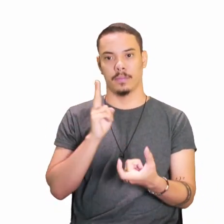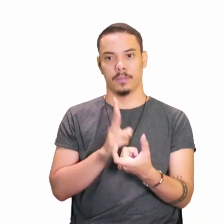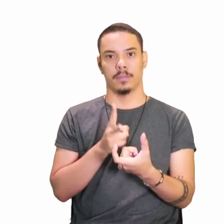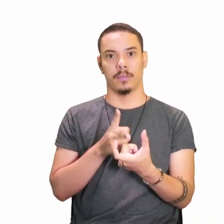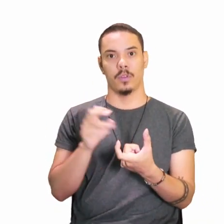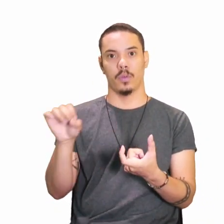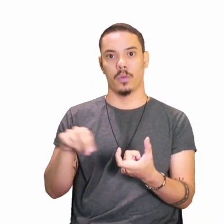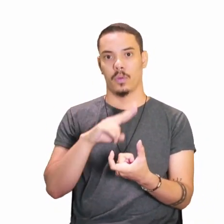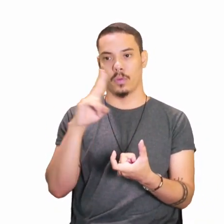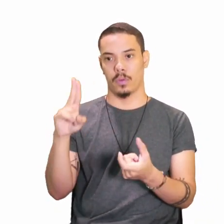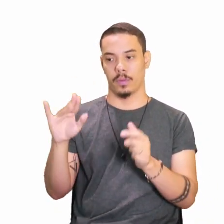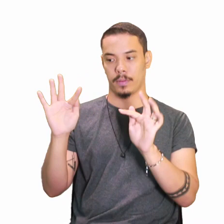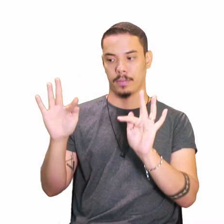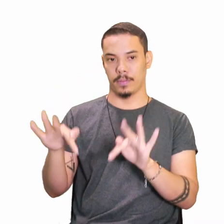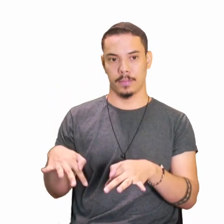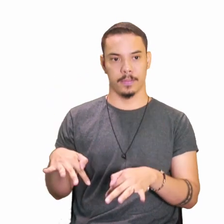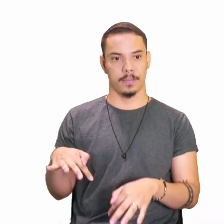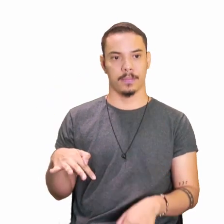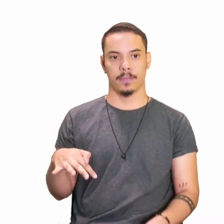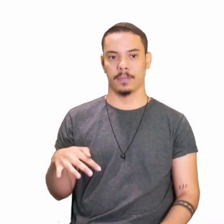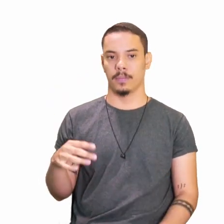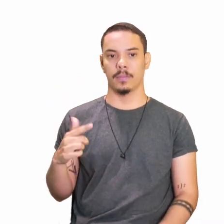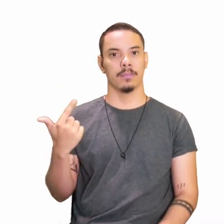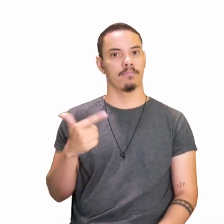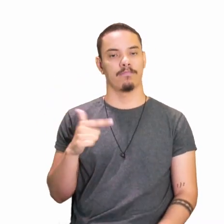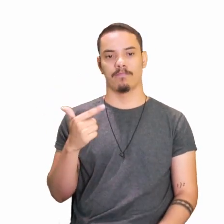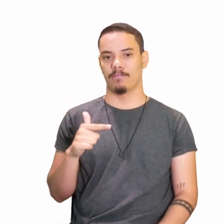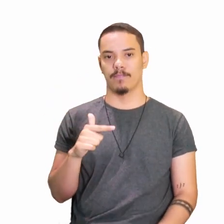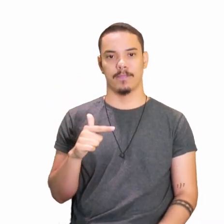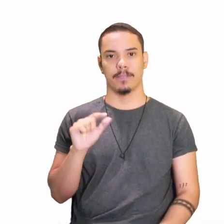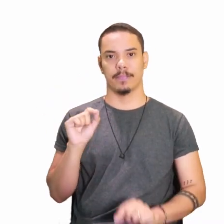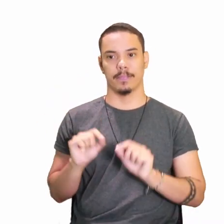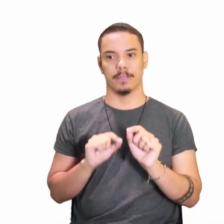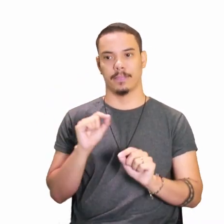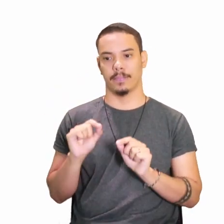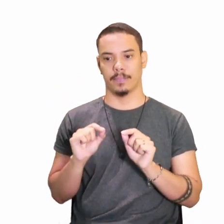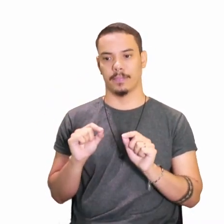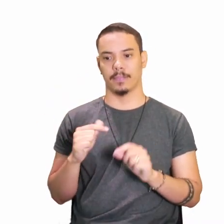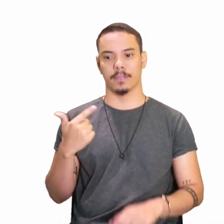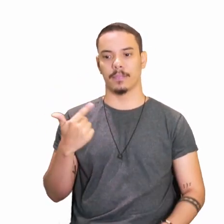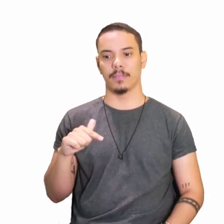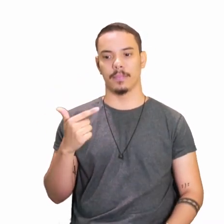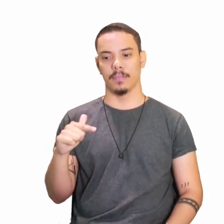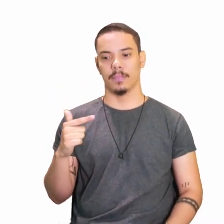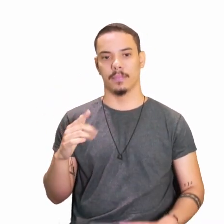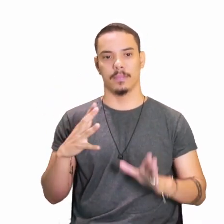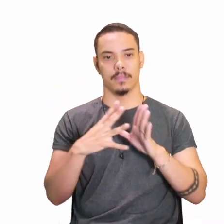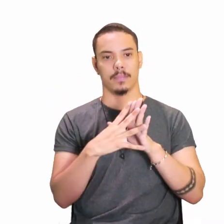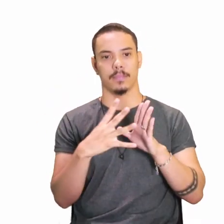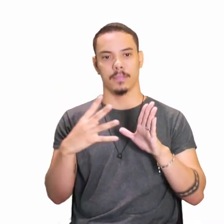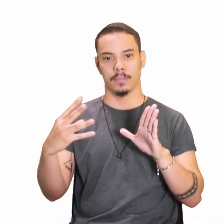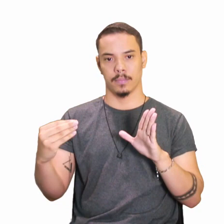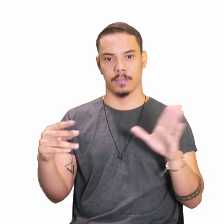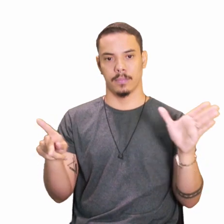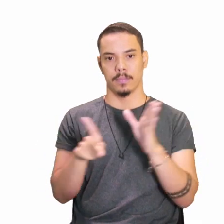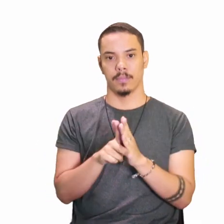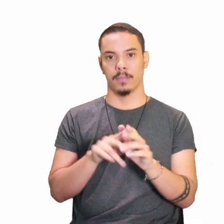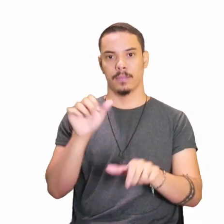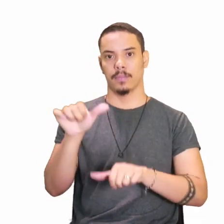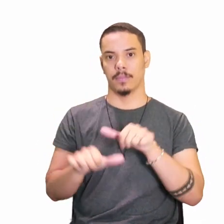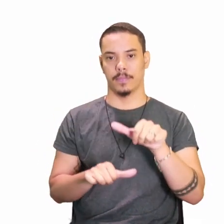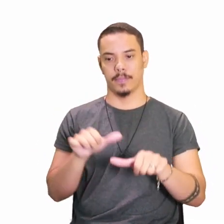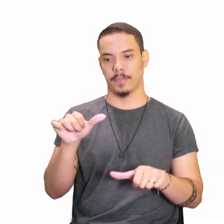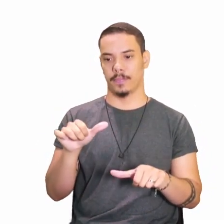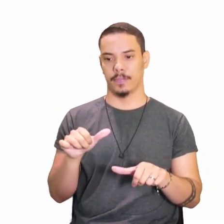ou nas terminações não segue presta atenção não seguem o modelo de conjugação